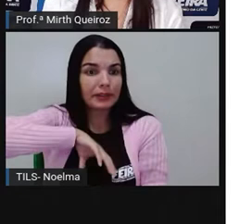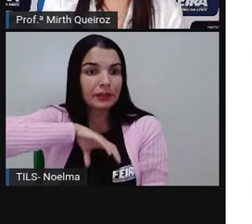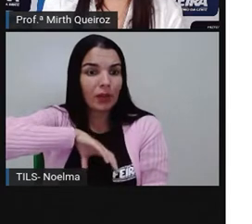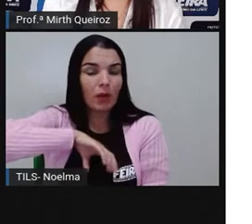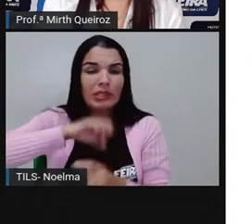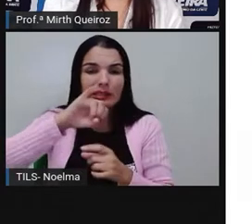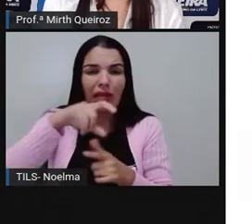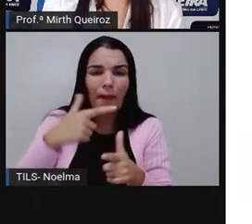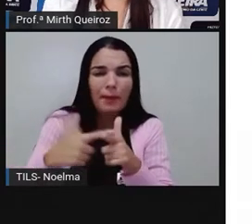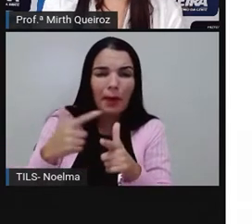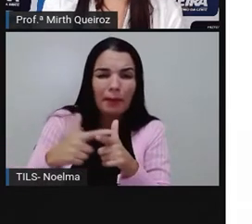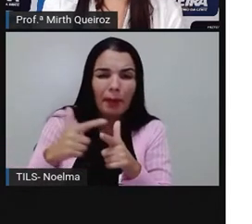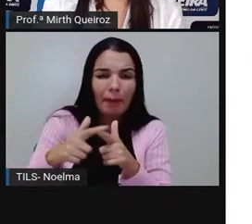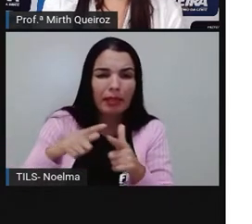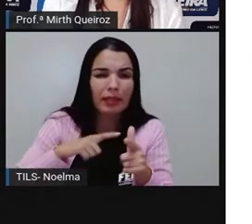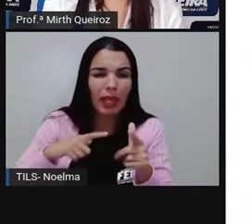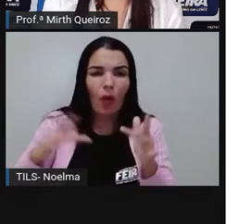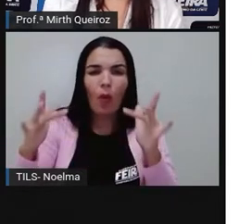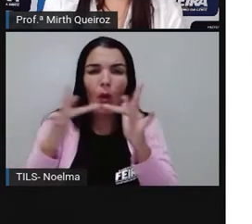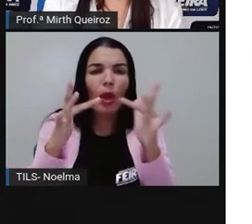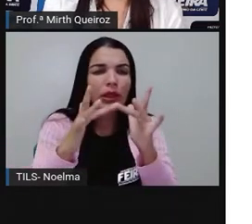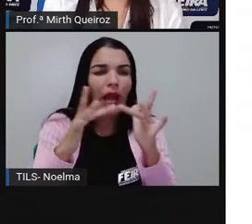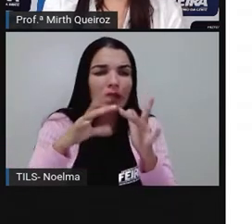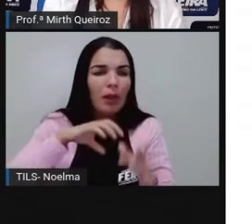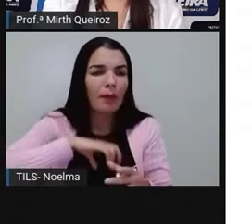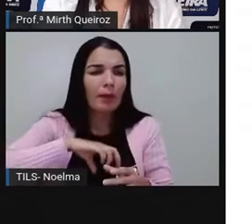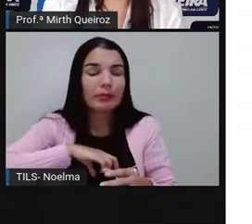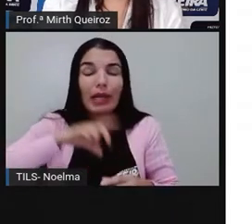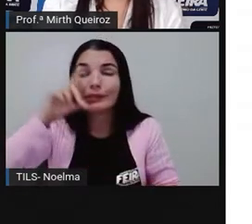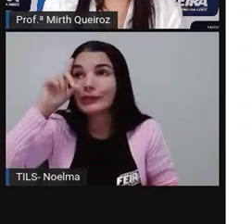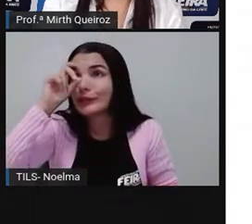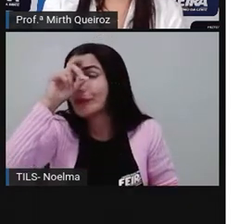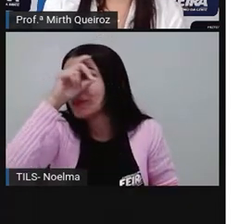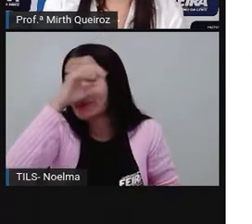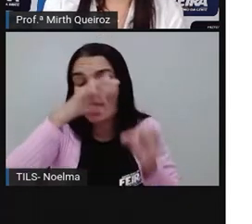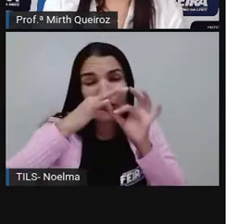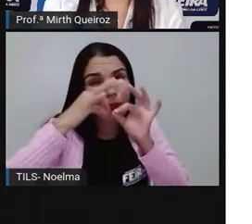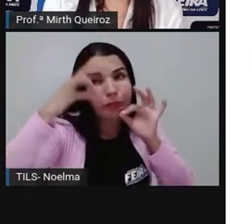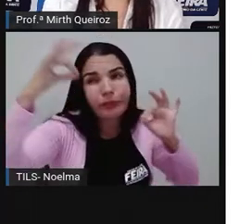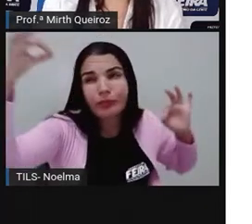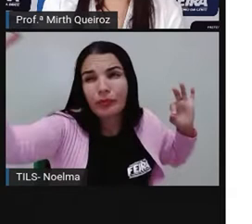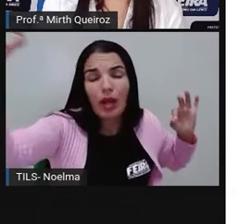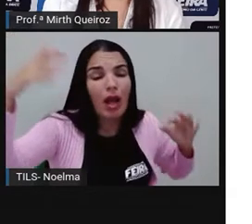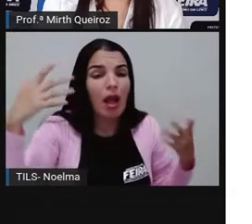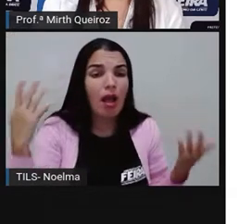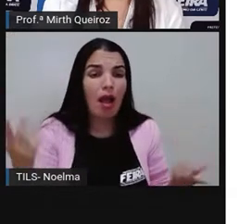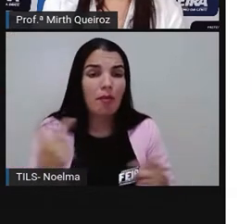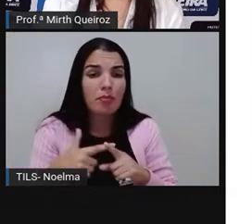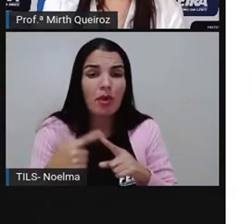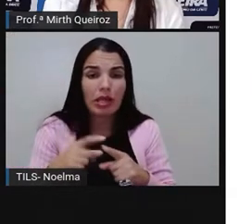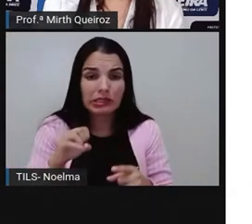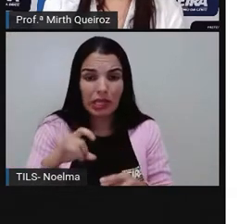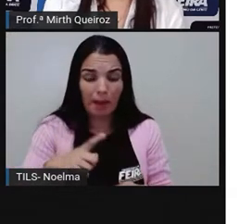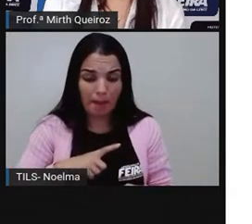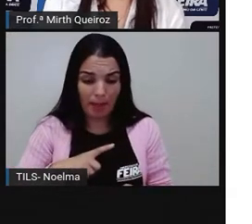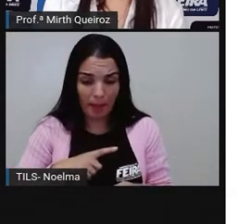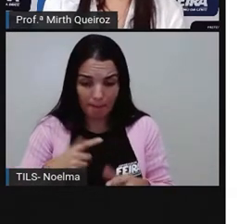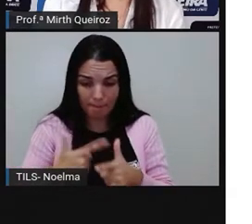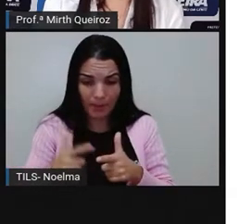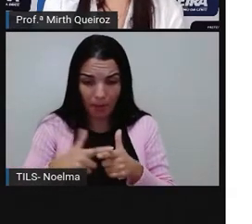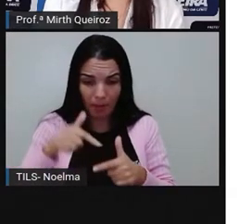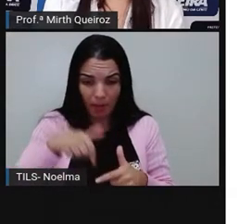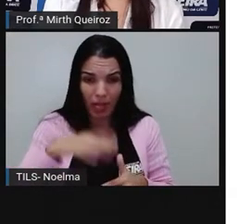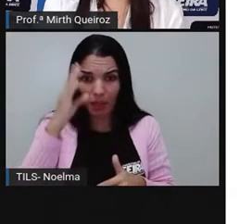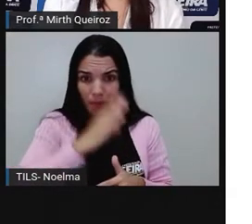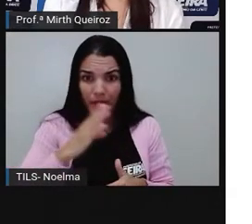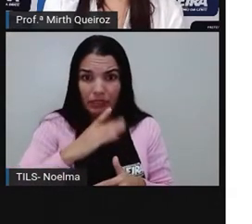algum problema, o contato com Portugal era um grande problema, né? Já que era muito longe. Qualquer problema que houvesse no Brasil,